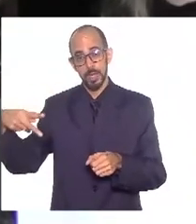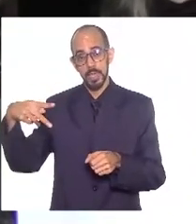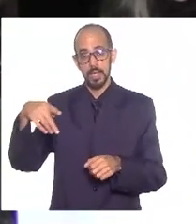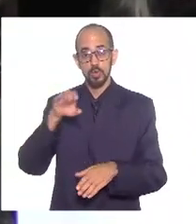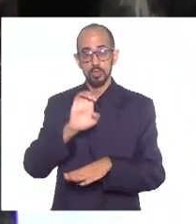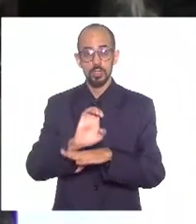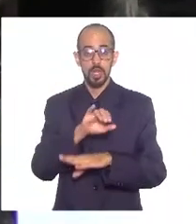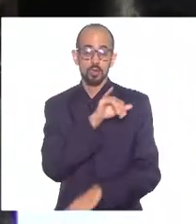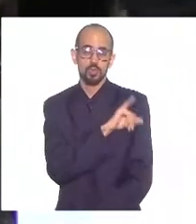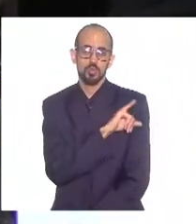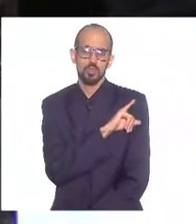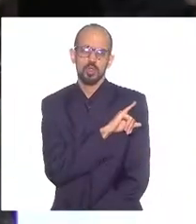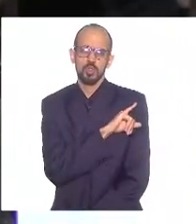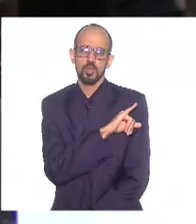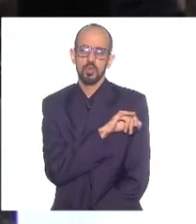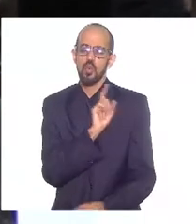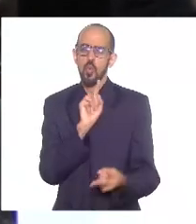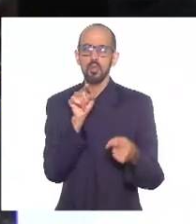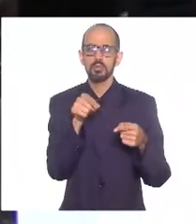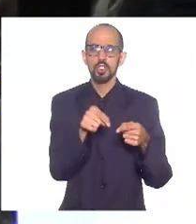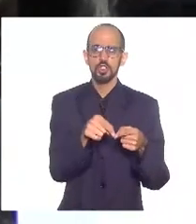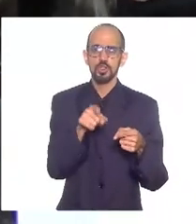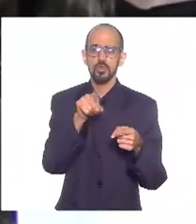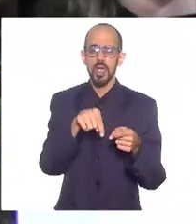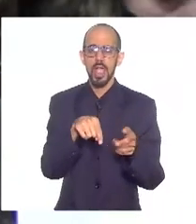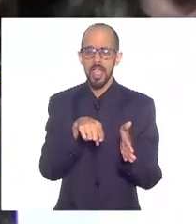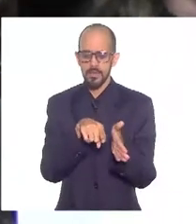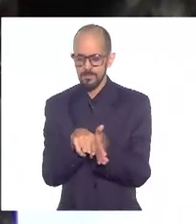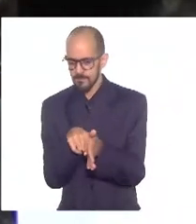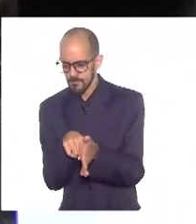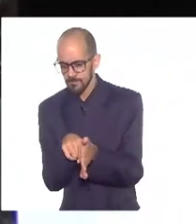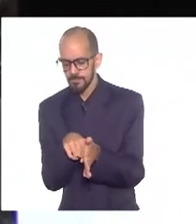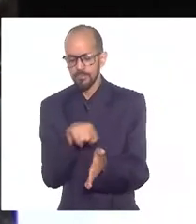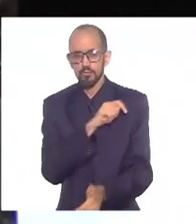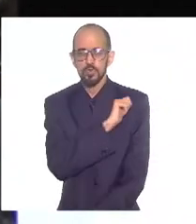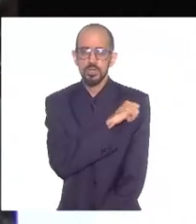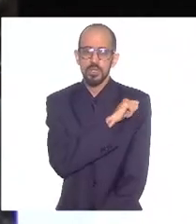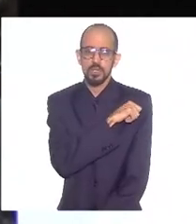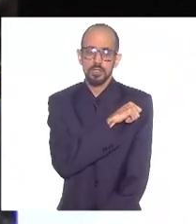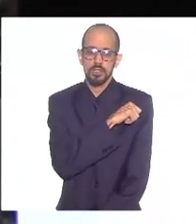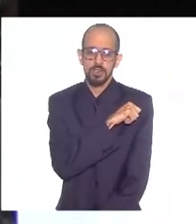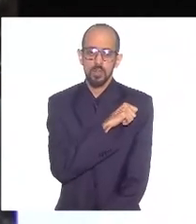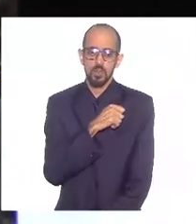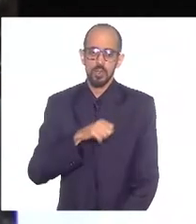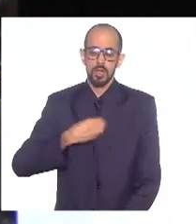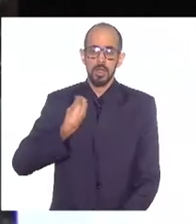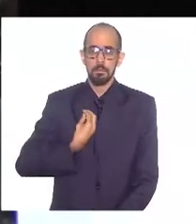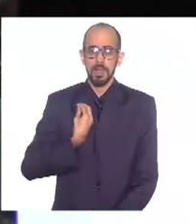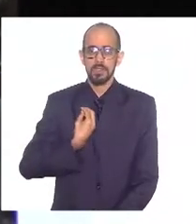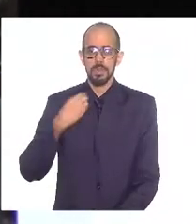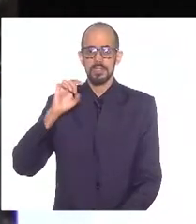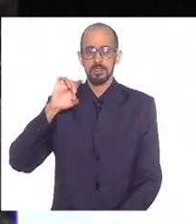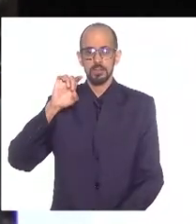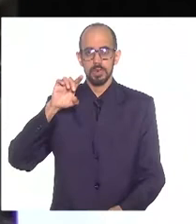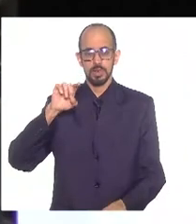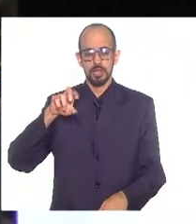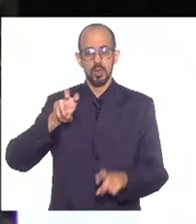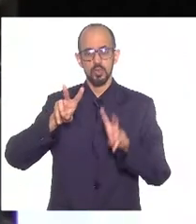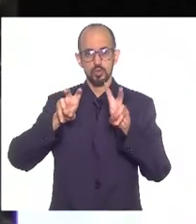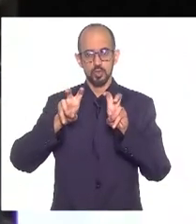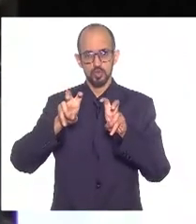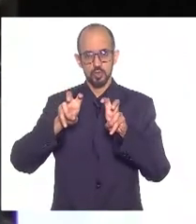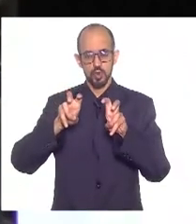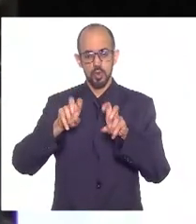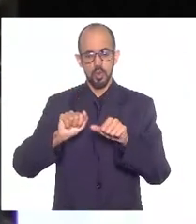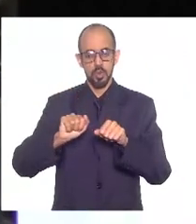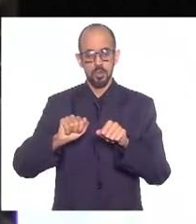Esse acordo tem por objetivo a fiscalização da participação especial relativa aos gastos dedutíveis declarados